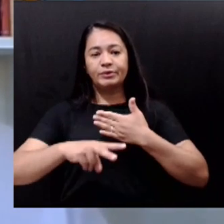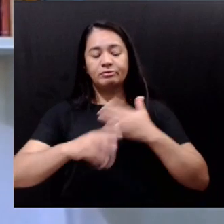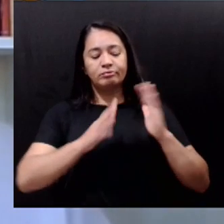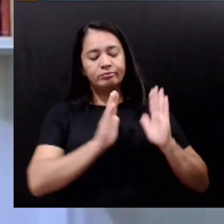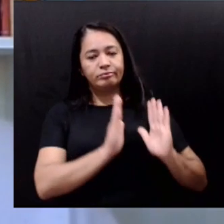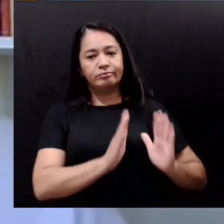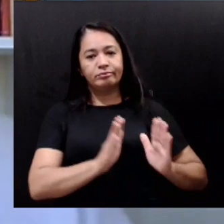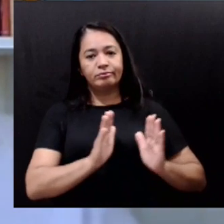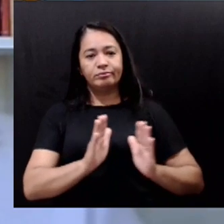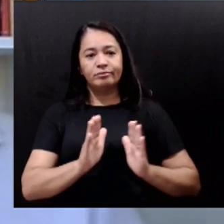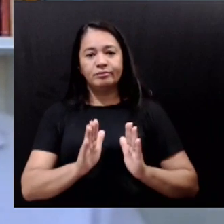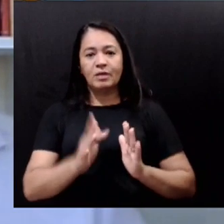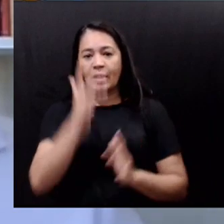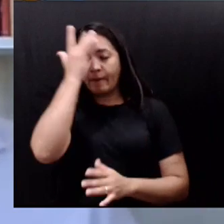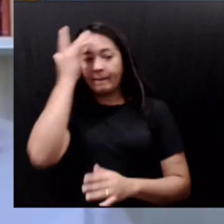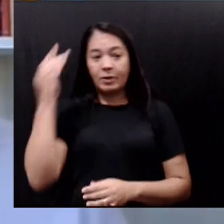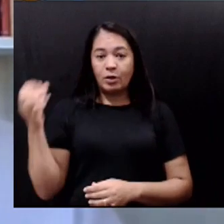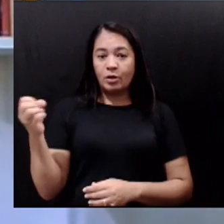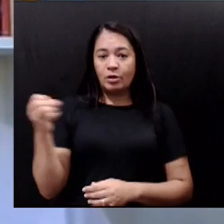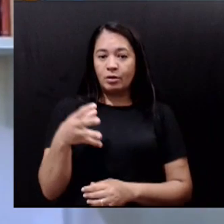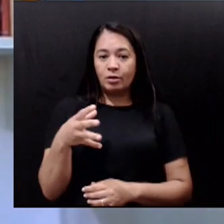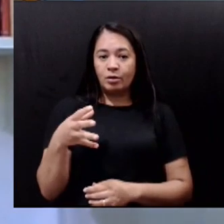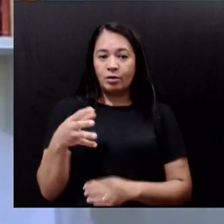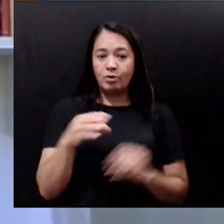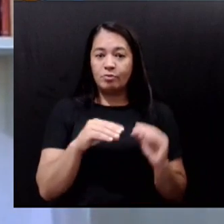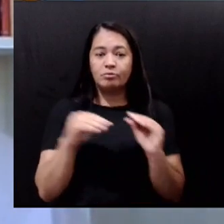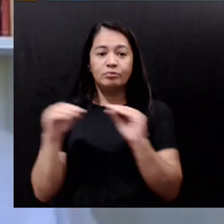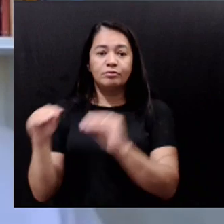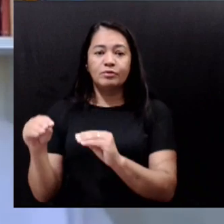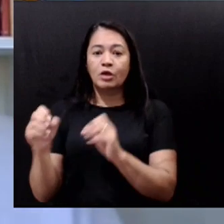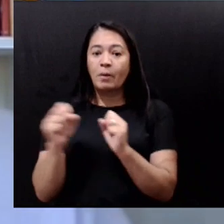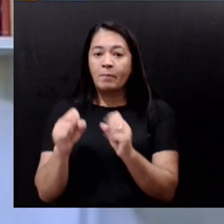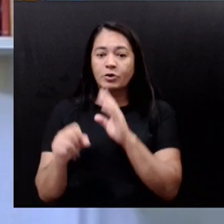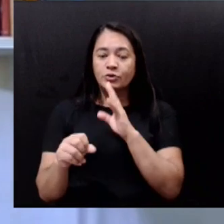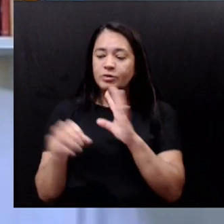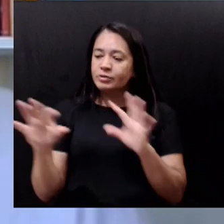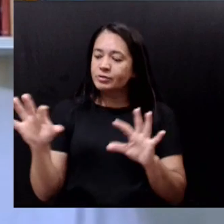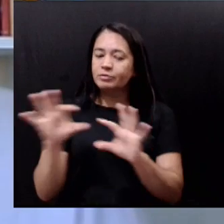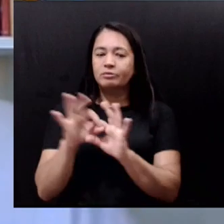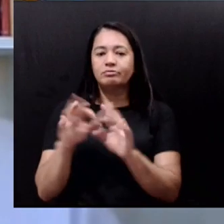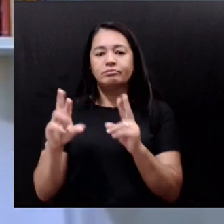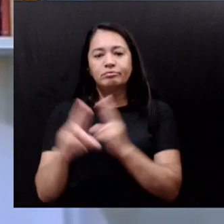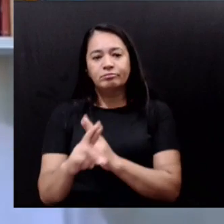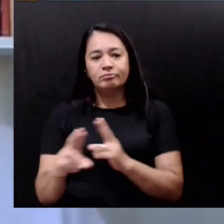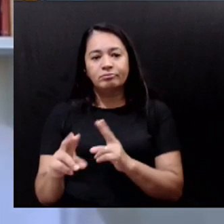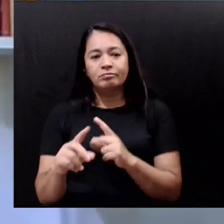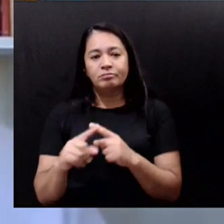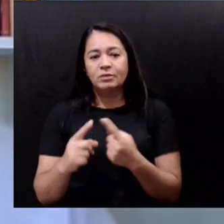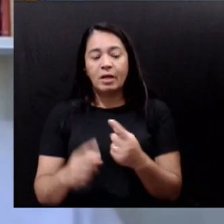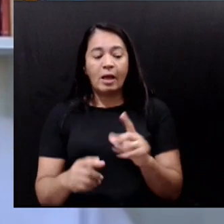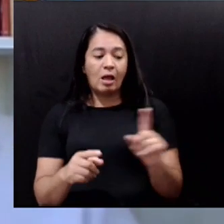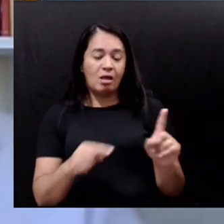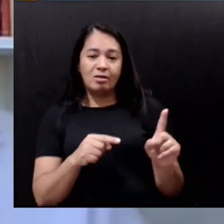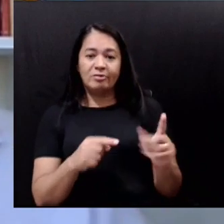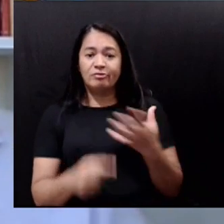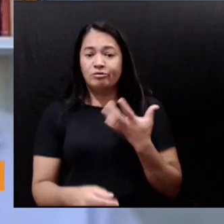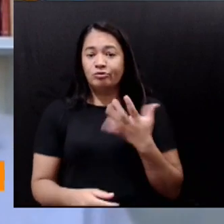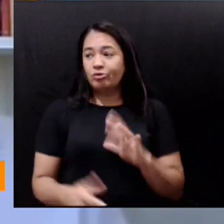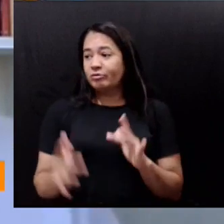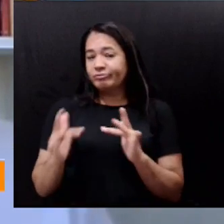novo, alguém que você possa conhecer, estabelecer laços, e a pessoa não entra em contato, não faz